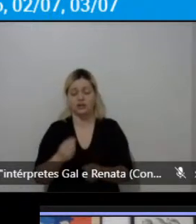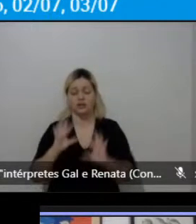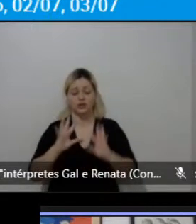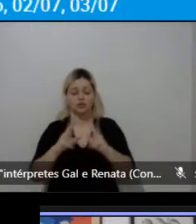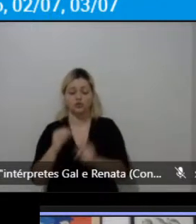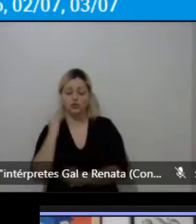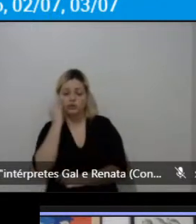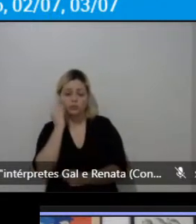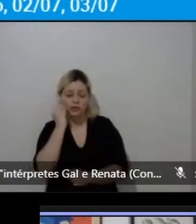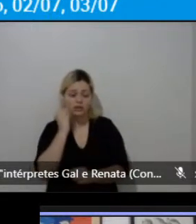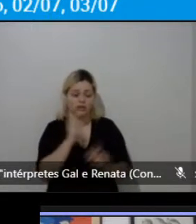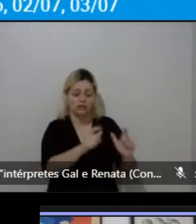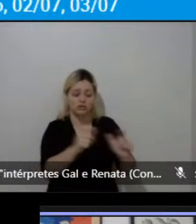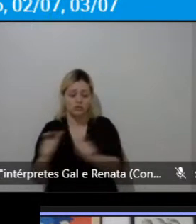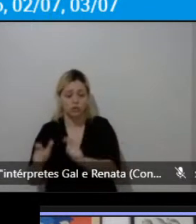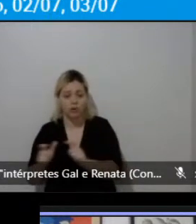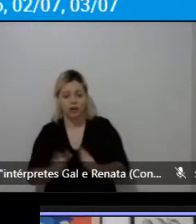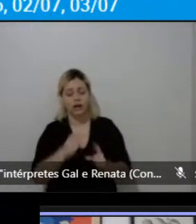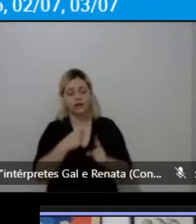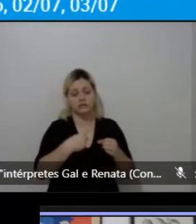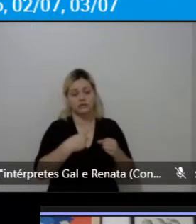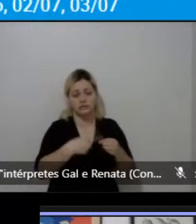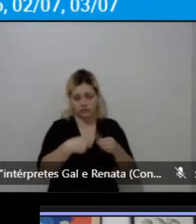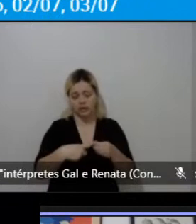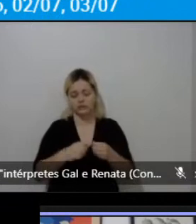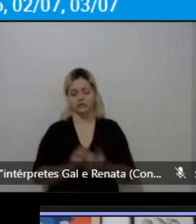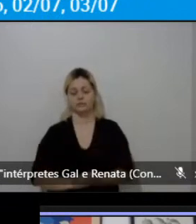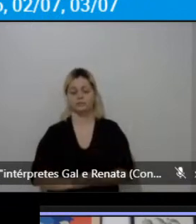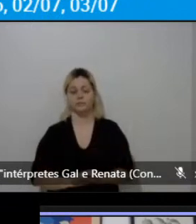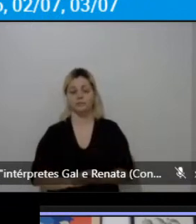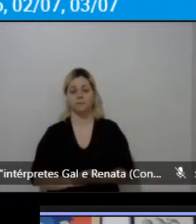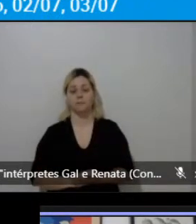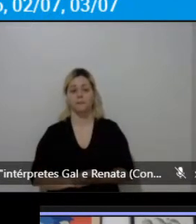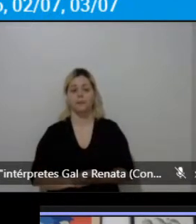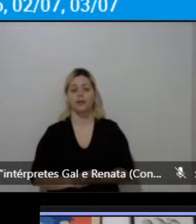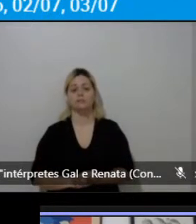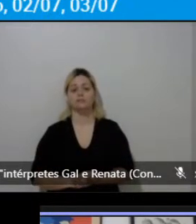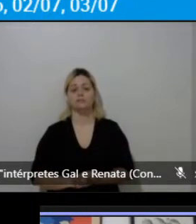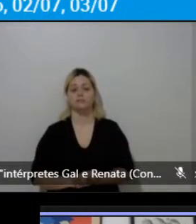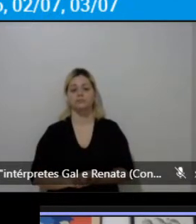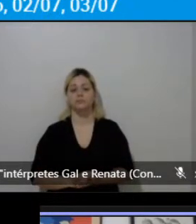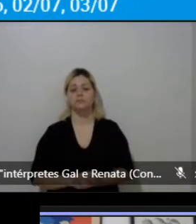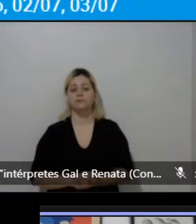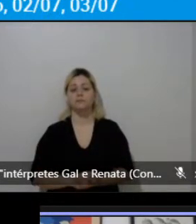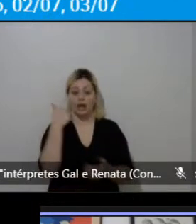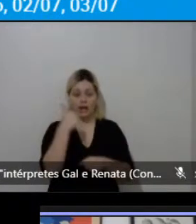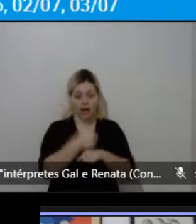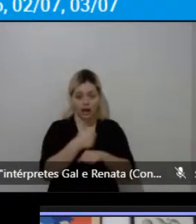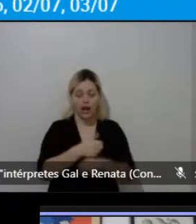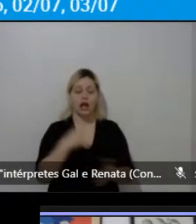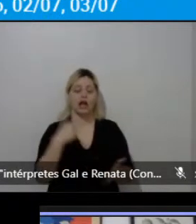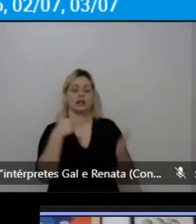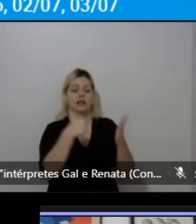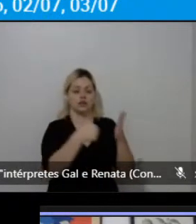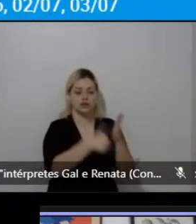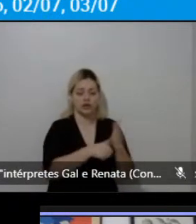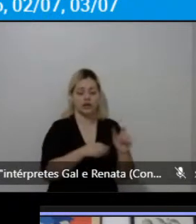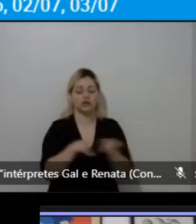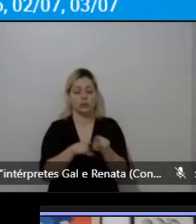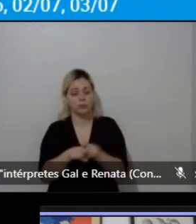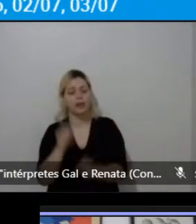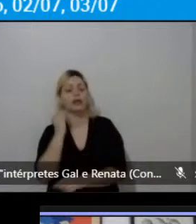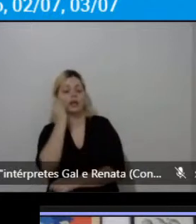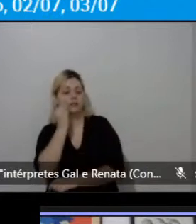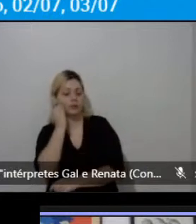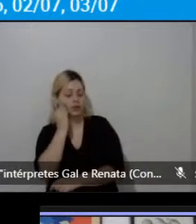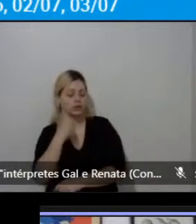né, territoriais e identitárias. A afirmação da identidade e da diferença. Então, aí a gente está discutindo